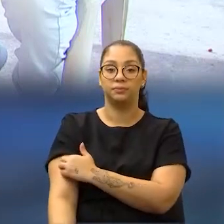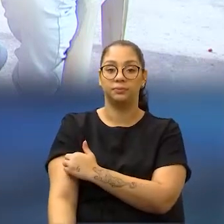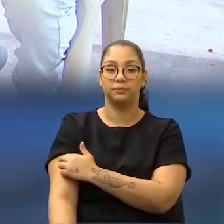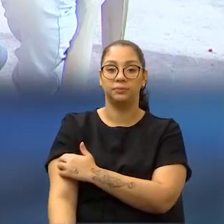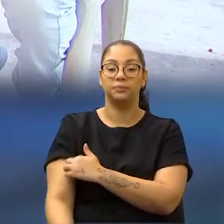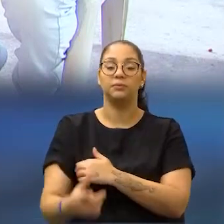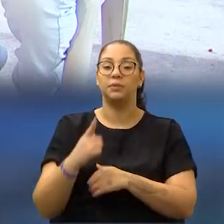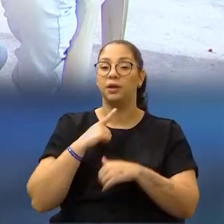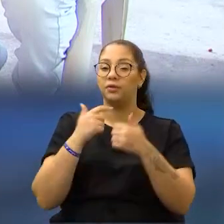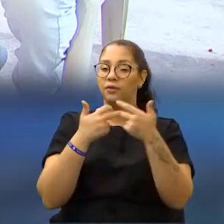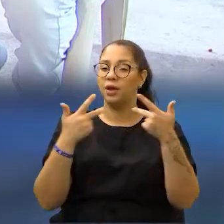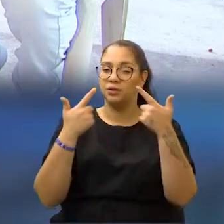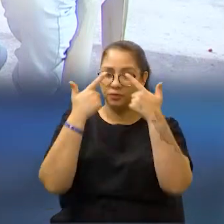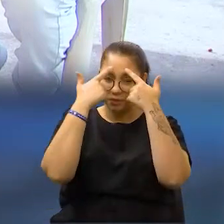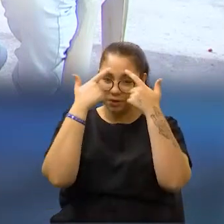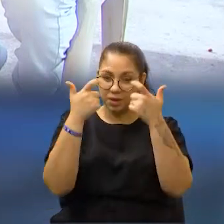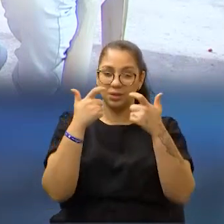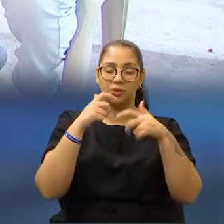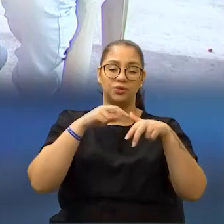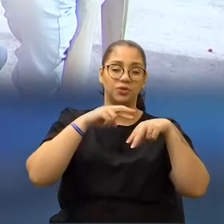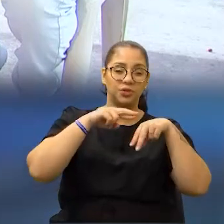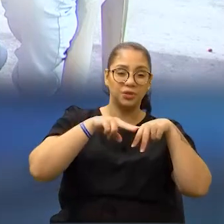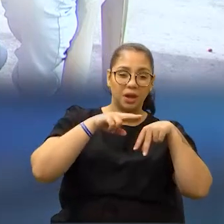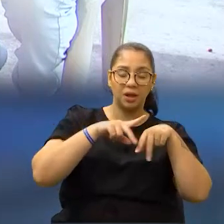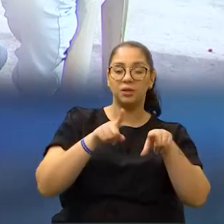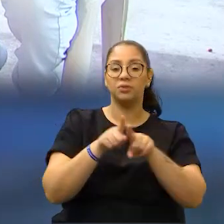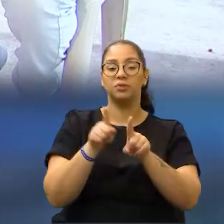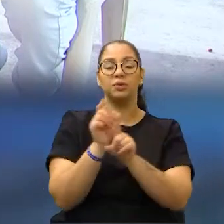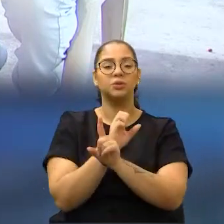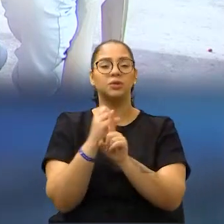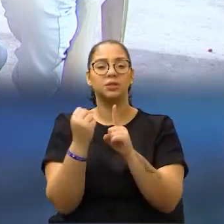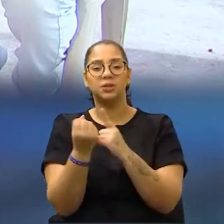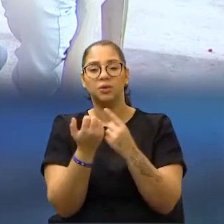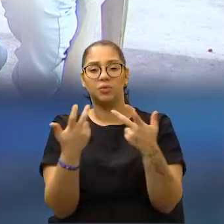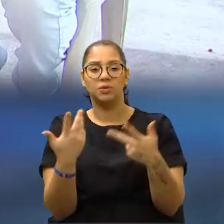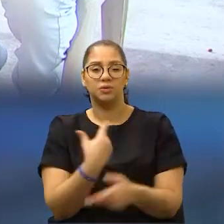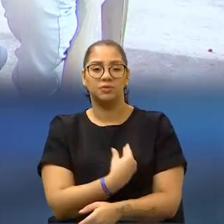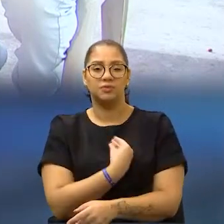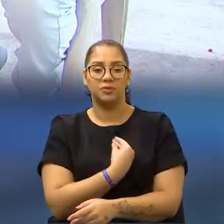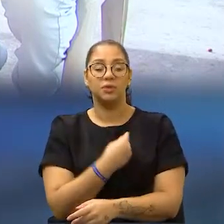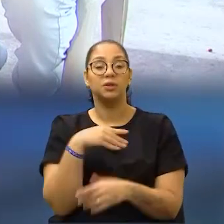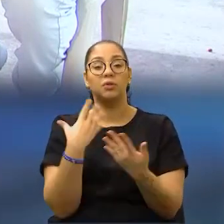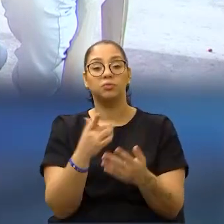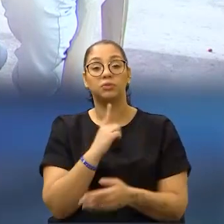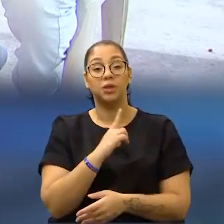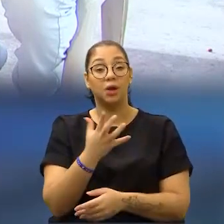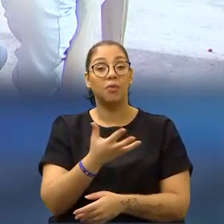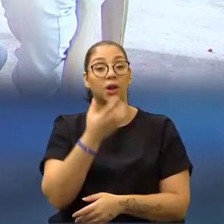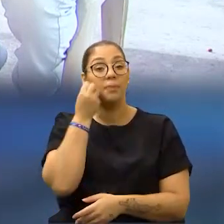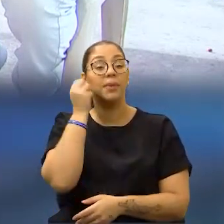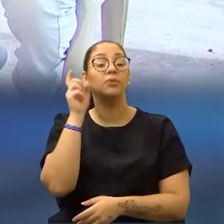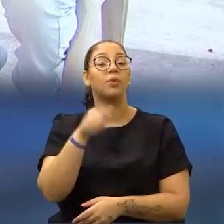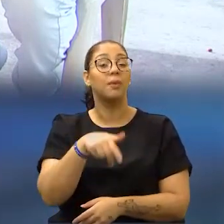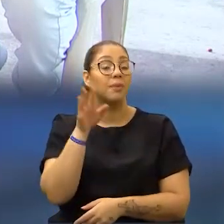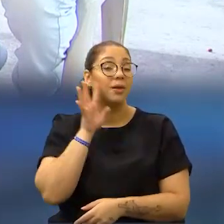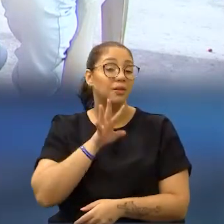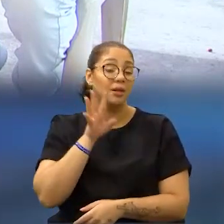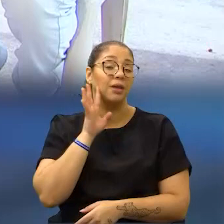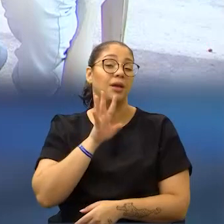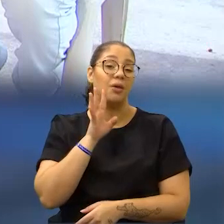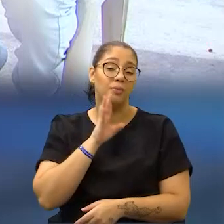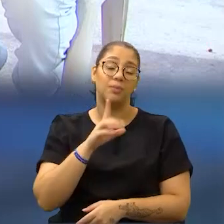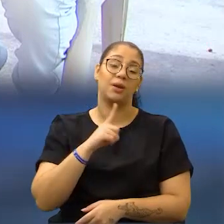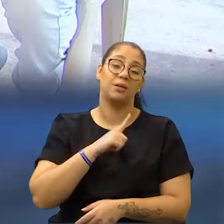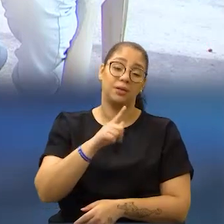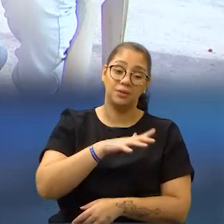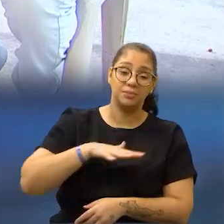são várias violências, né, de gênero, de situação social que elas passam, então receber esse acolhimento é bem